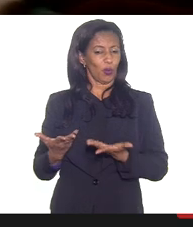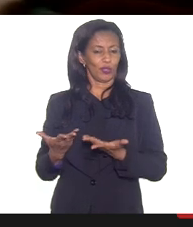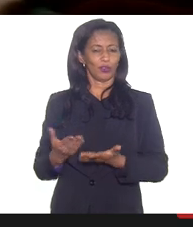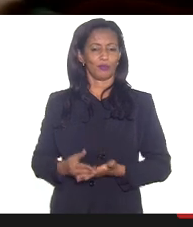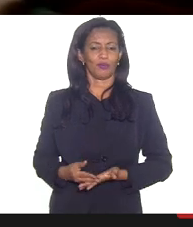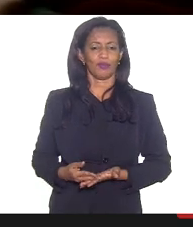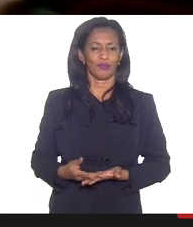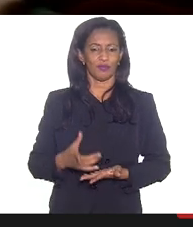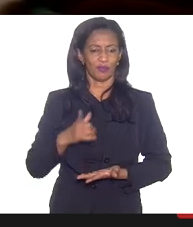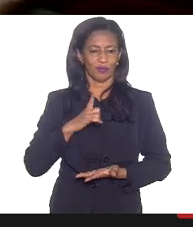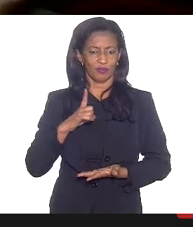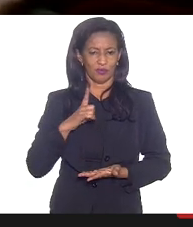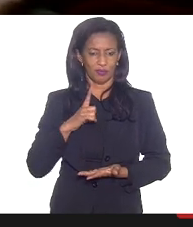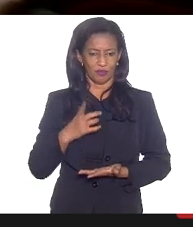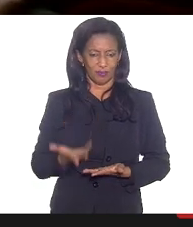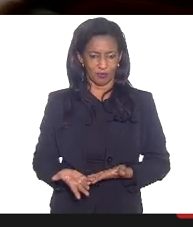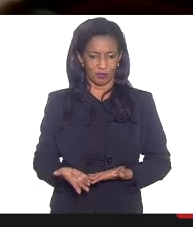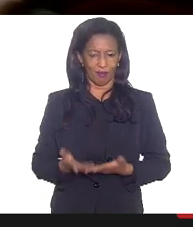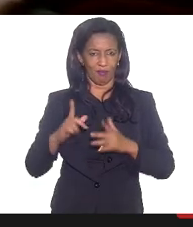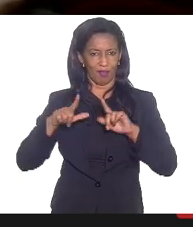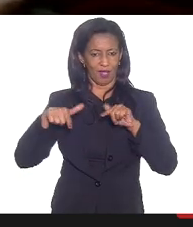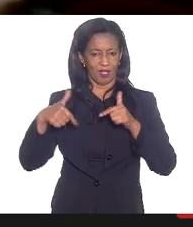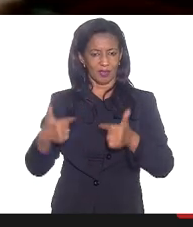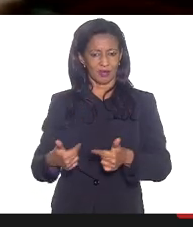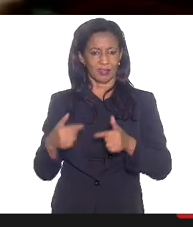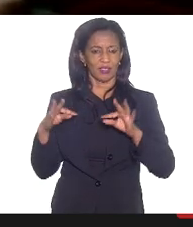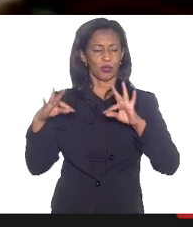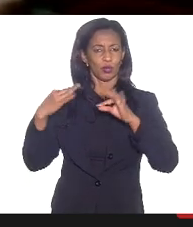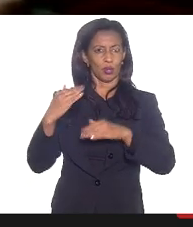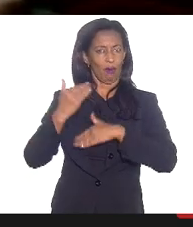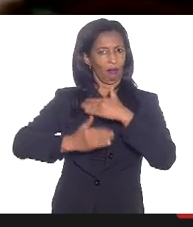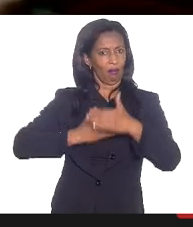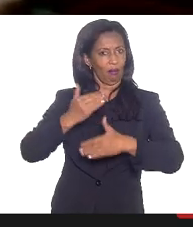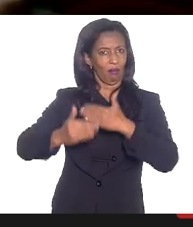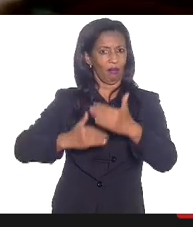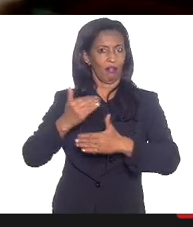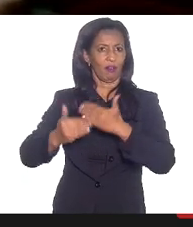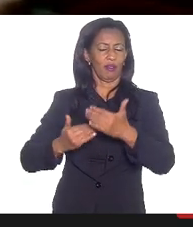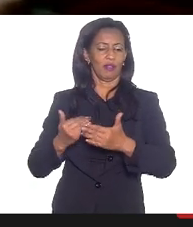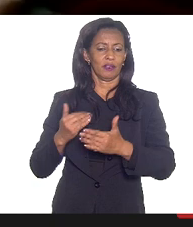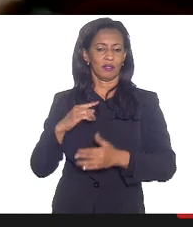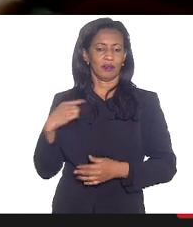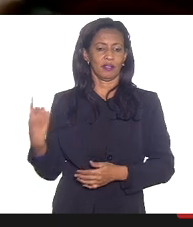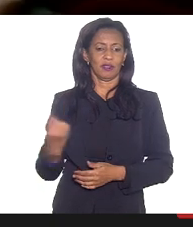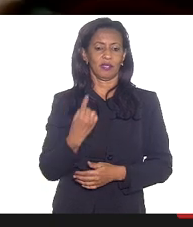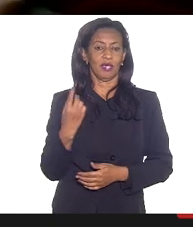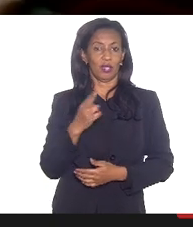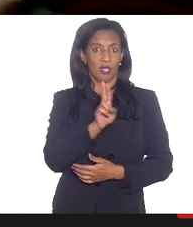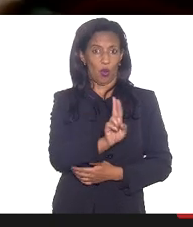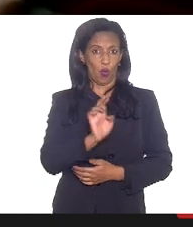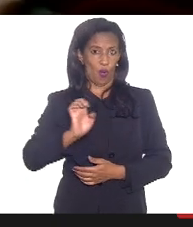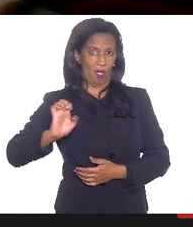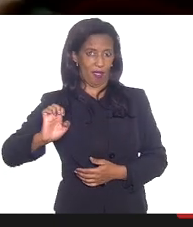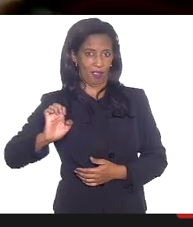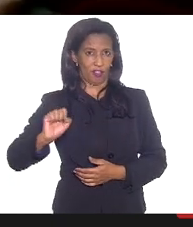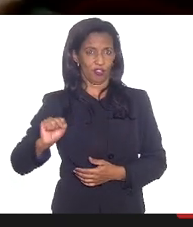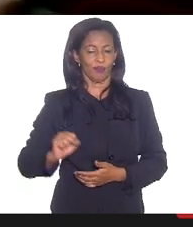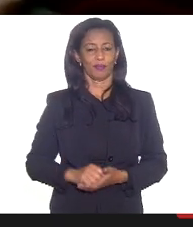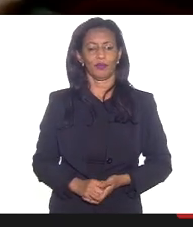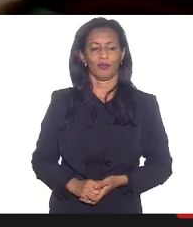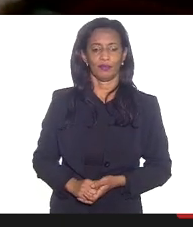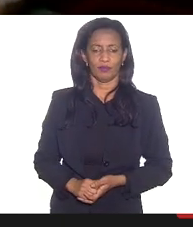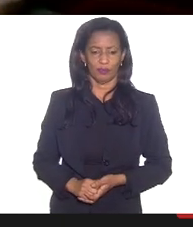recebendo as devolutivas das ações desenvolvidas nas nossas unidades escolares. Então, se